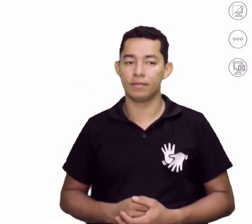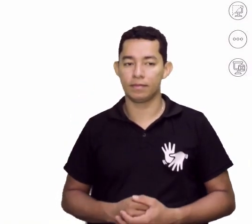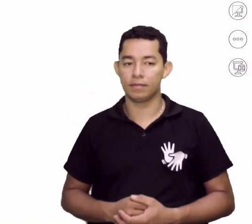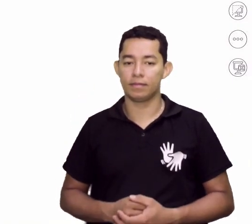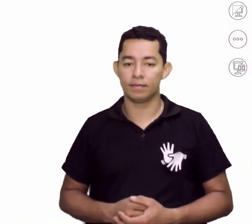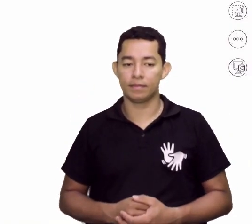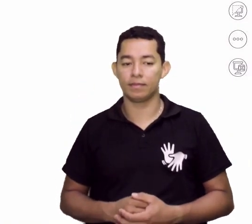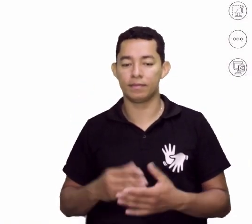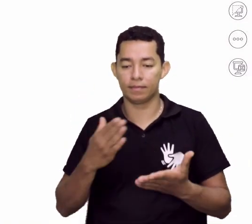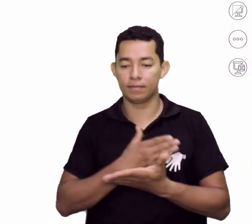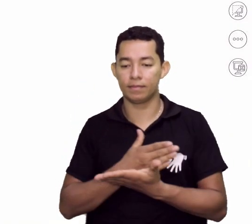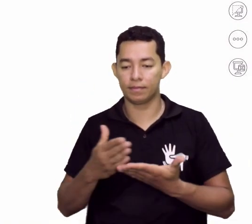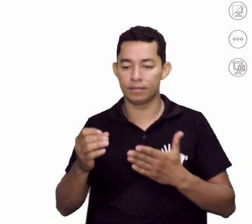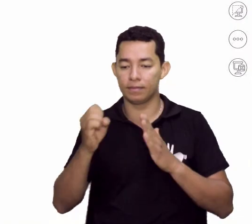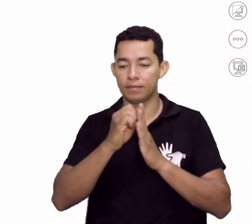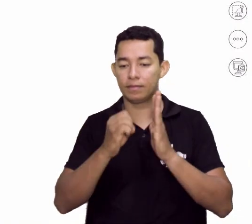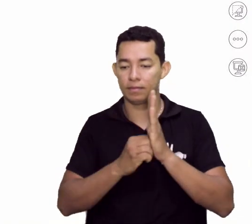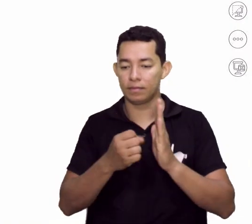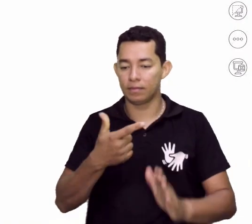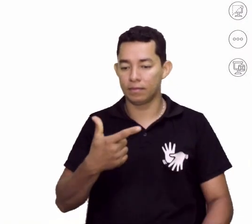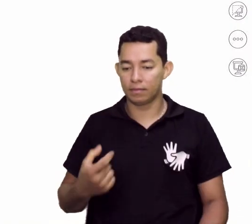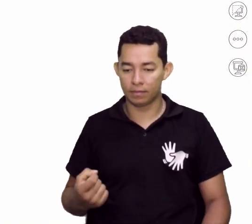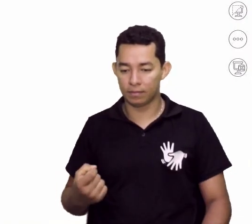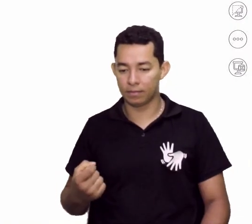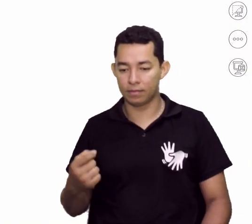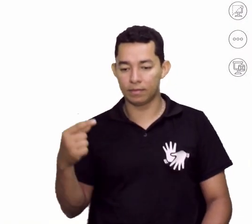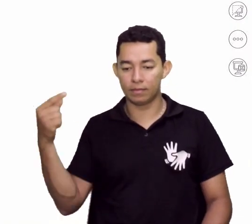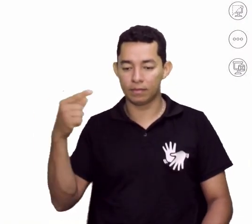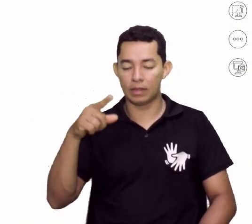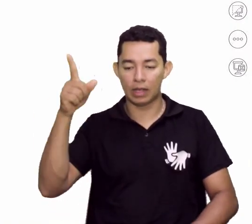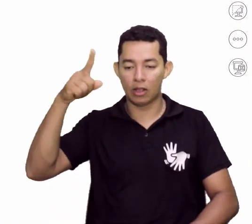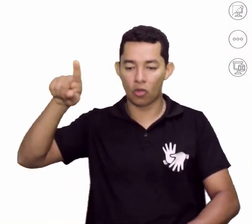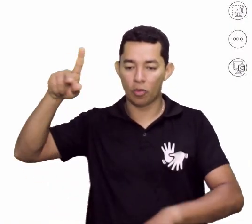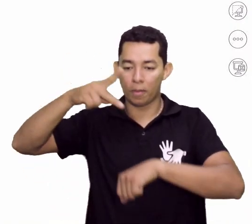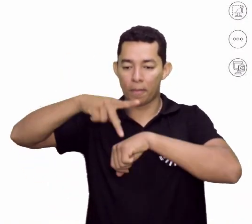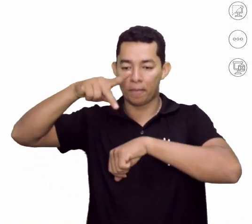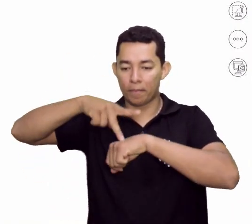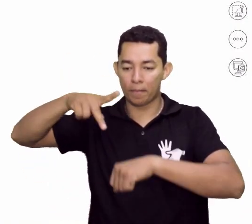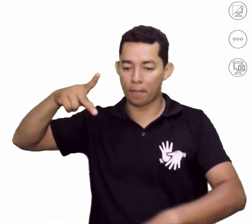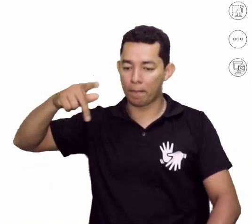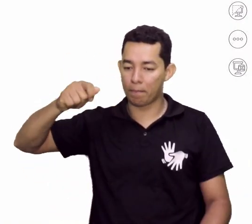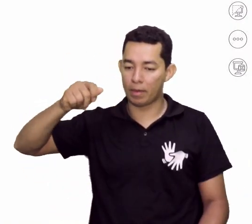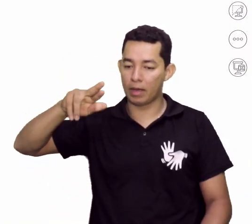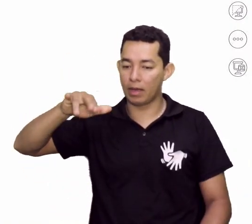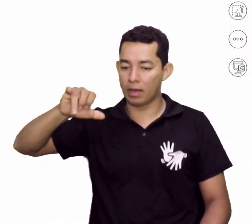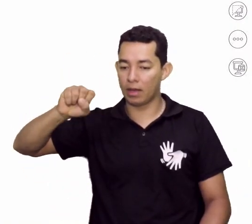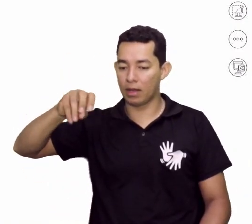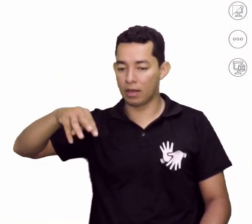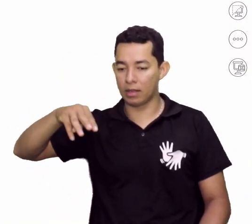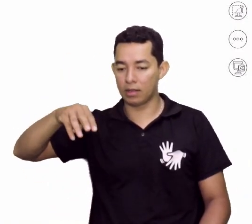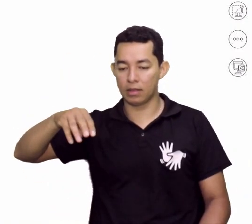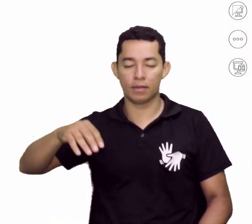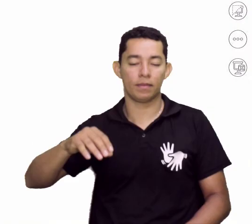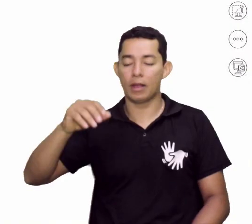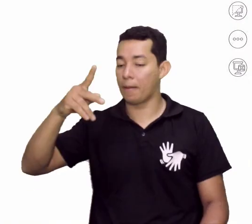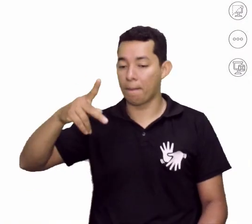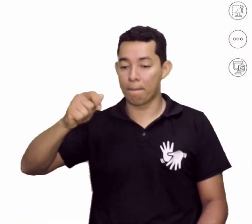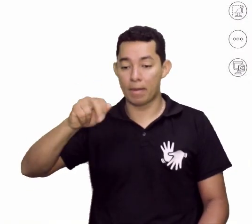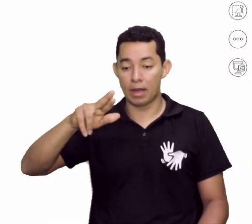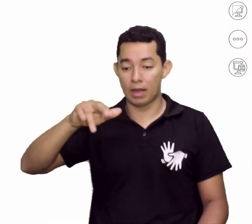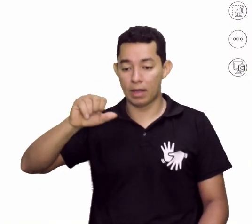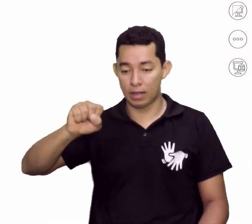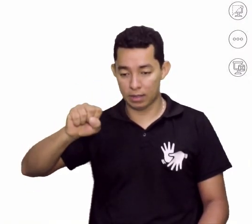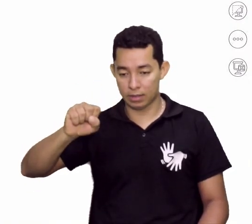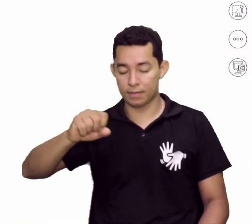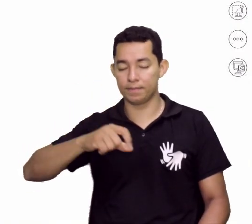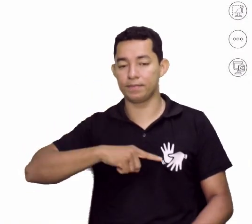No início do século XX, em Paris, Pablo Picasso e Georges Braque criaram um